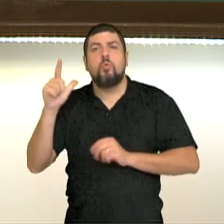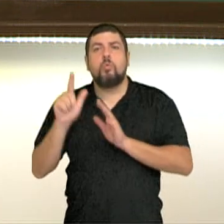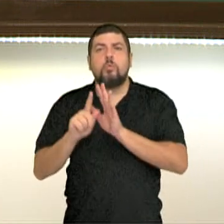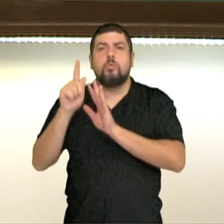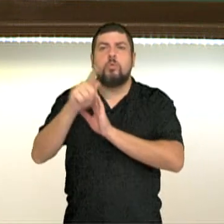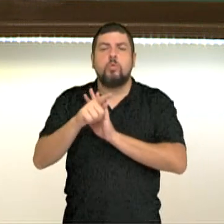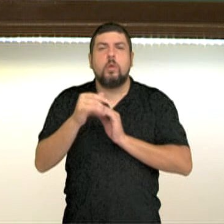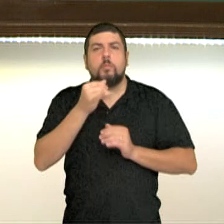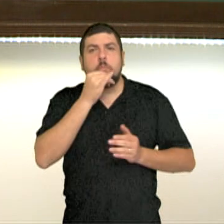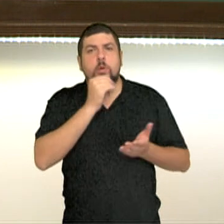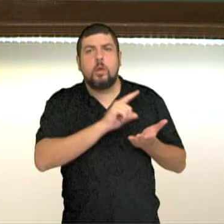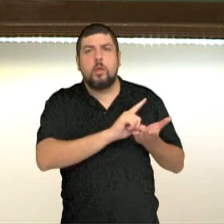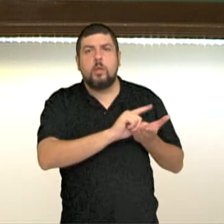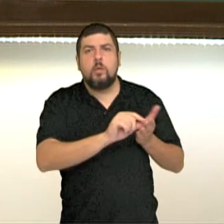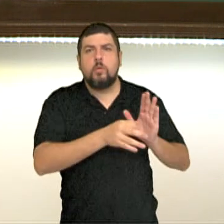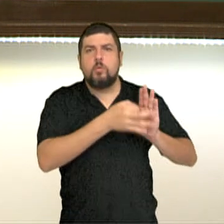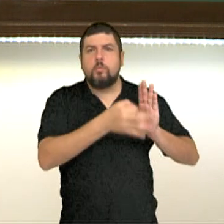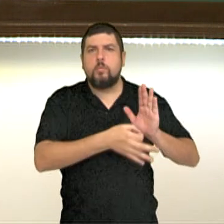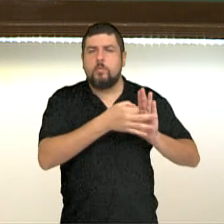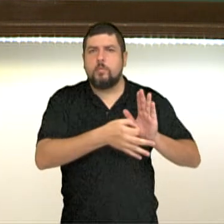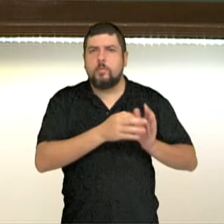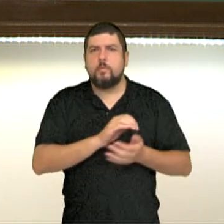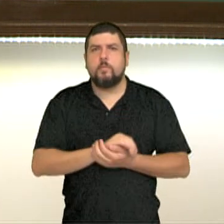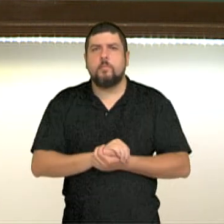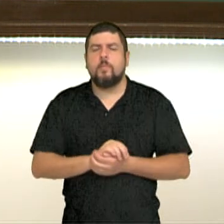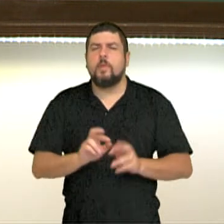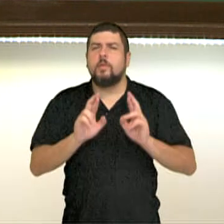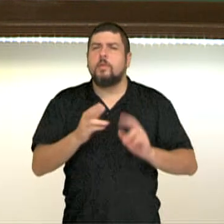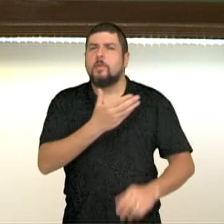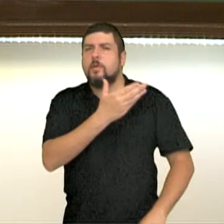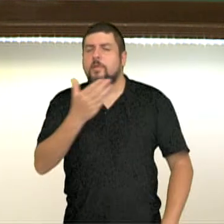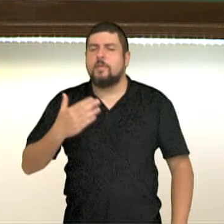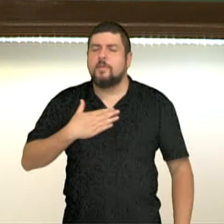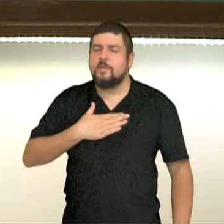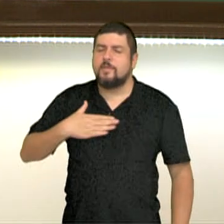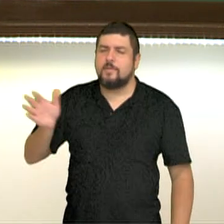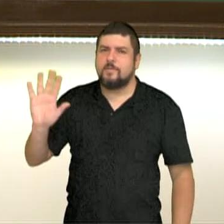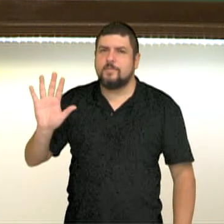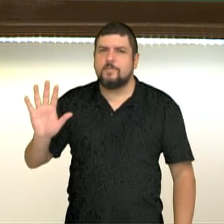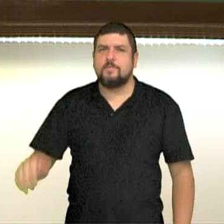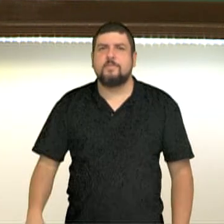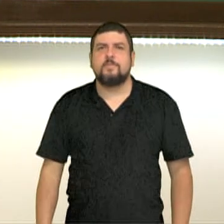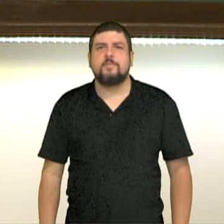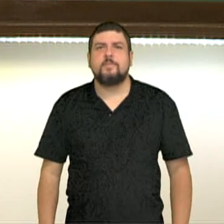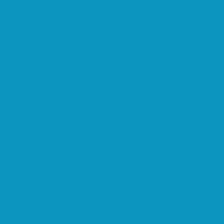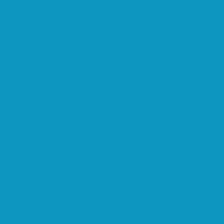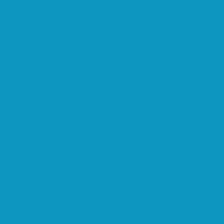artigo de opinião e a reportagem, por exemplo. Espero que vocês tenham gostado e até a próxima!